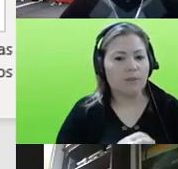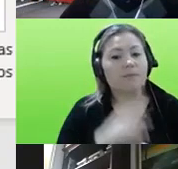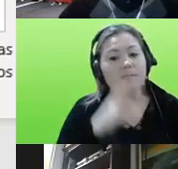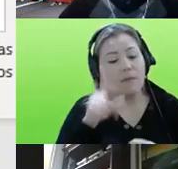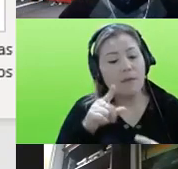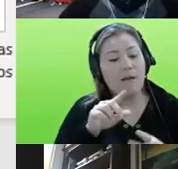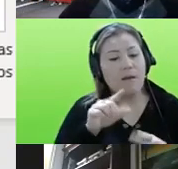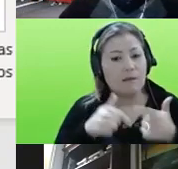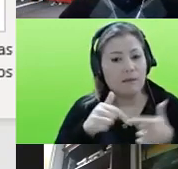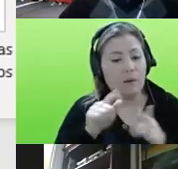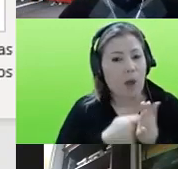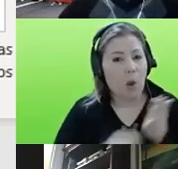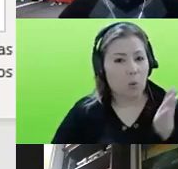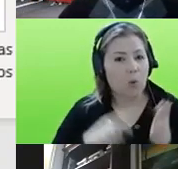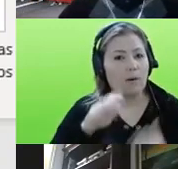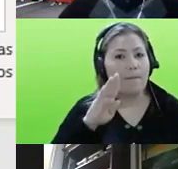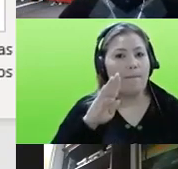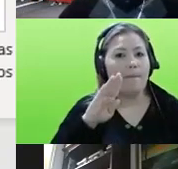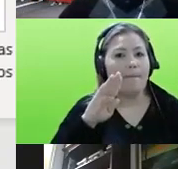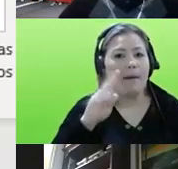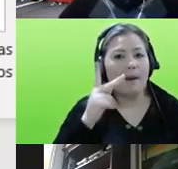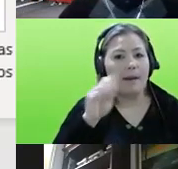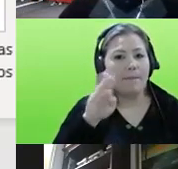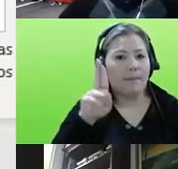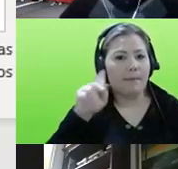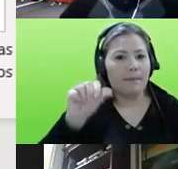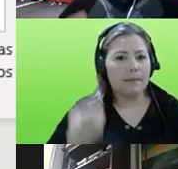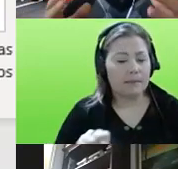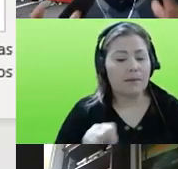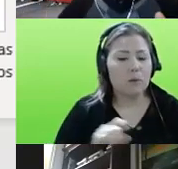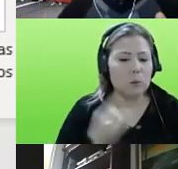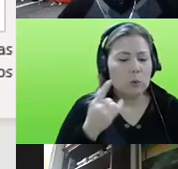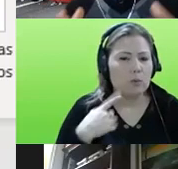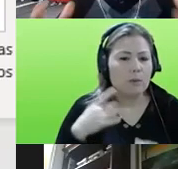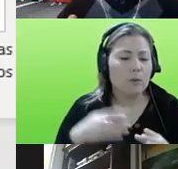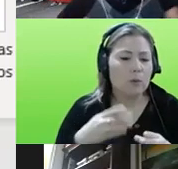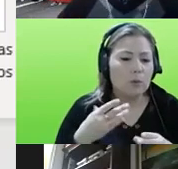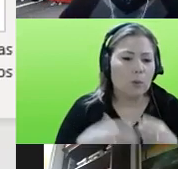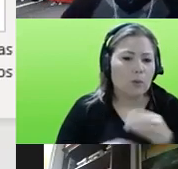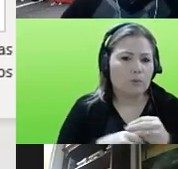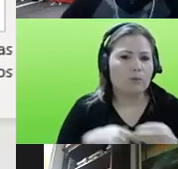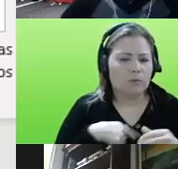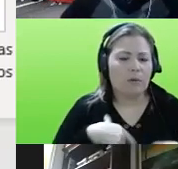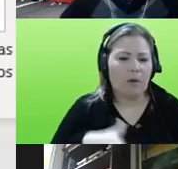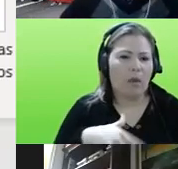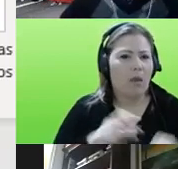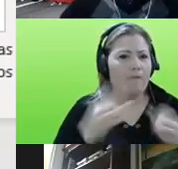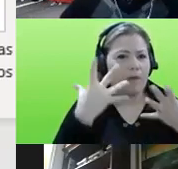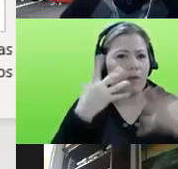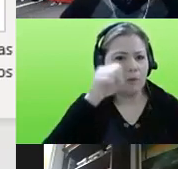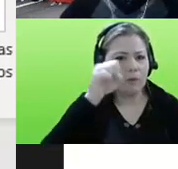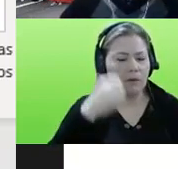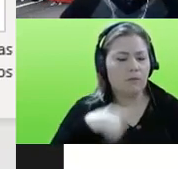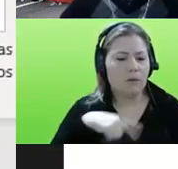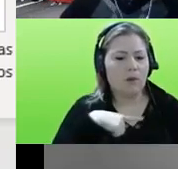maneira magistral. Nesses últimas contribuições, nós teremos um evento, já estou antecipando aqui, o Drayton, nosso